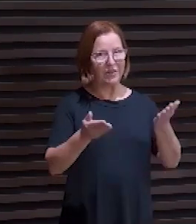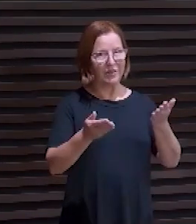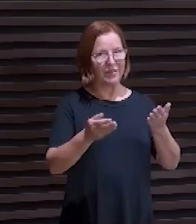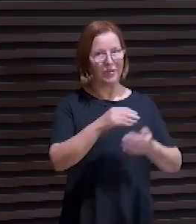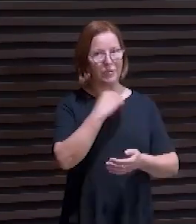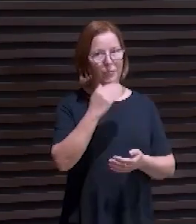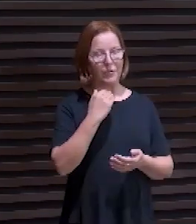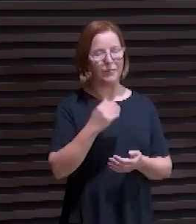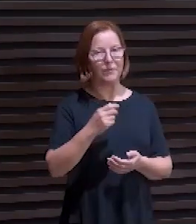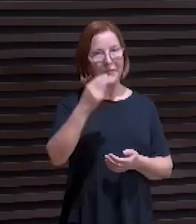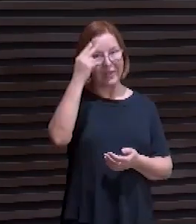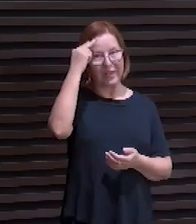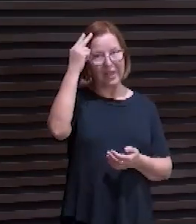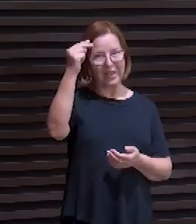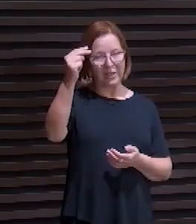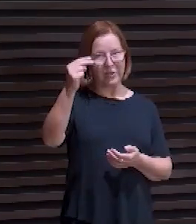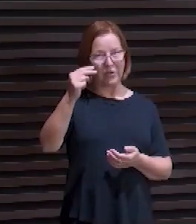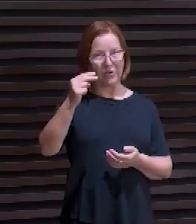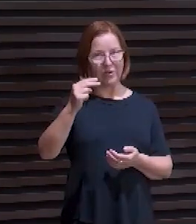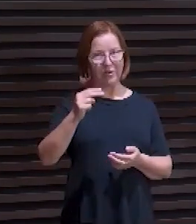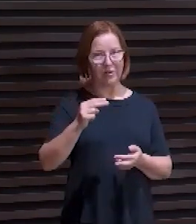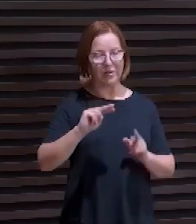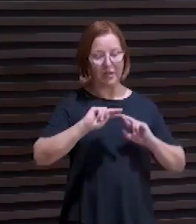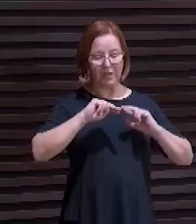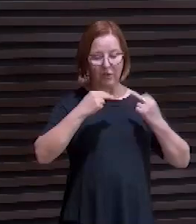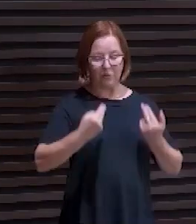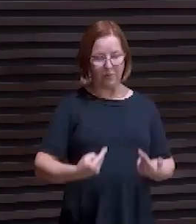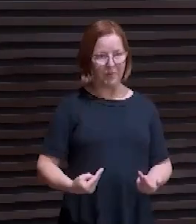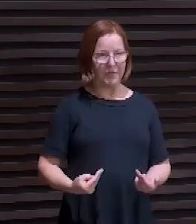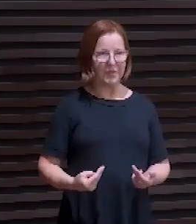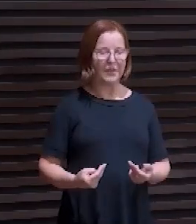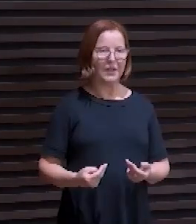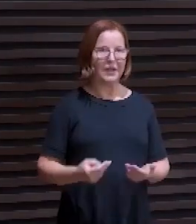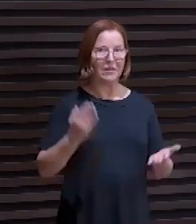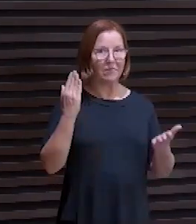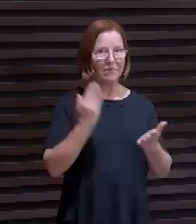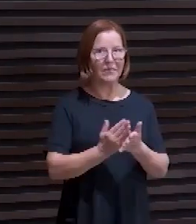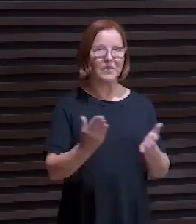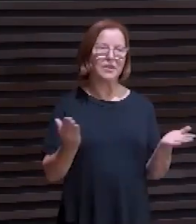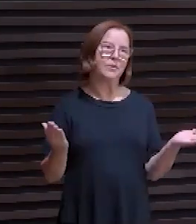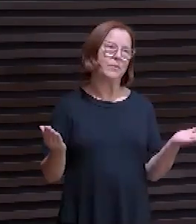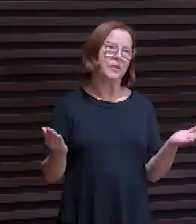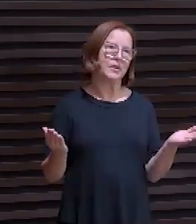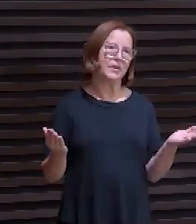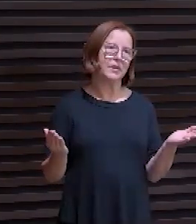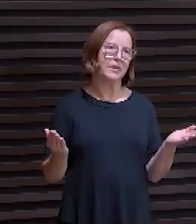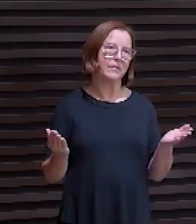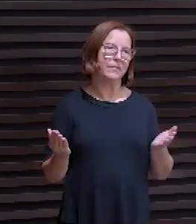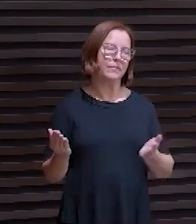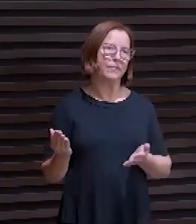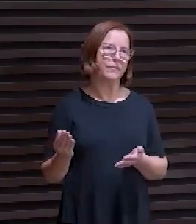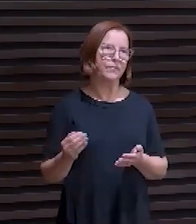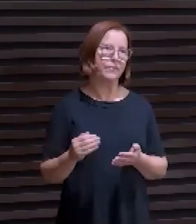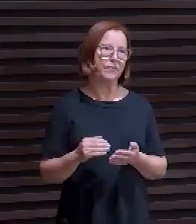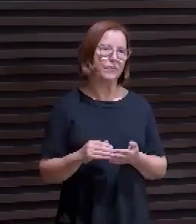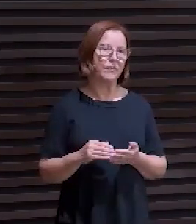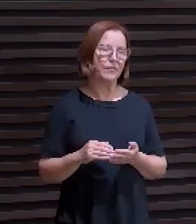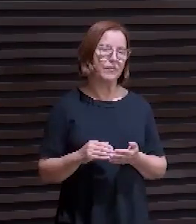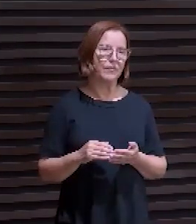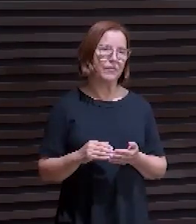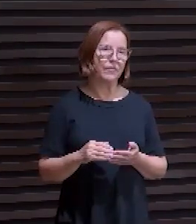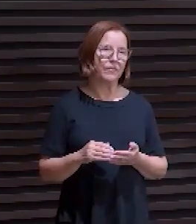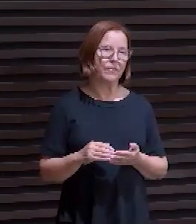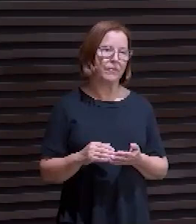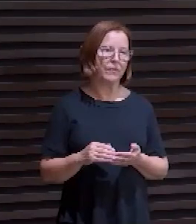da humanidade, ela termina, isso aos olhos de Deus, ela